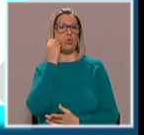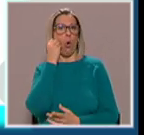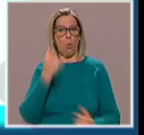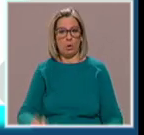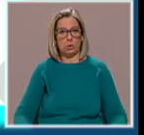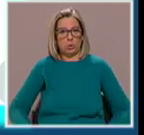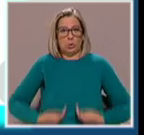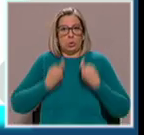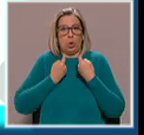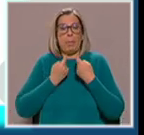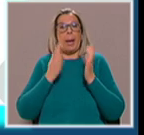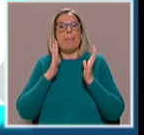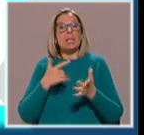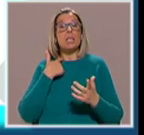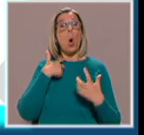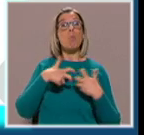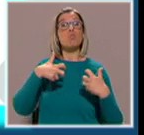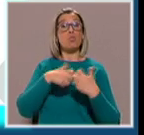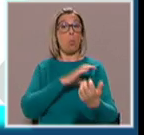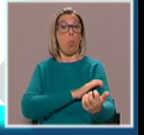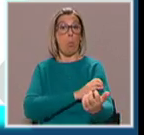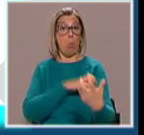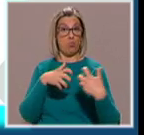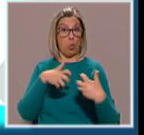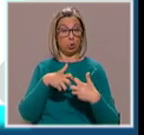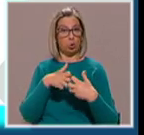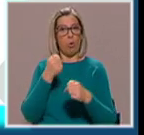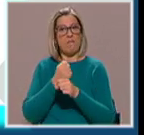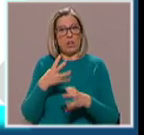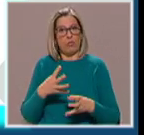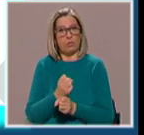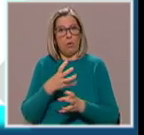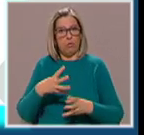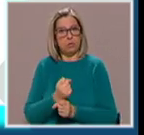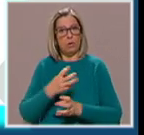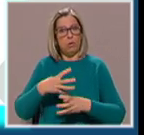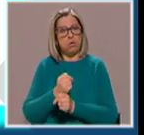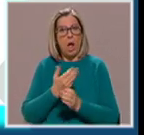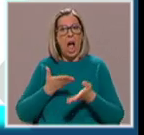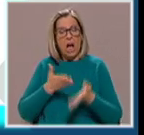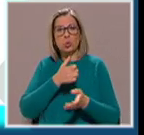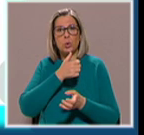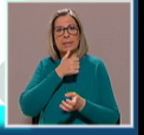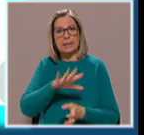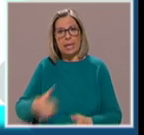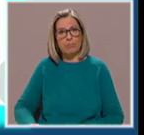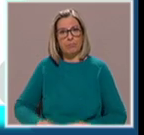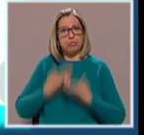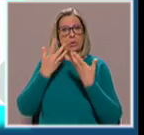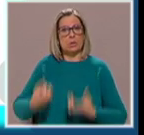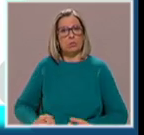dos músculos e essa contração vai impulsionar o sangue em direção ao coração. A válvula vai ser importante porque faz